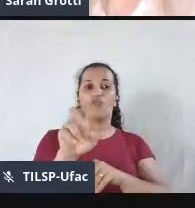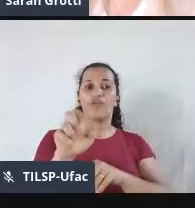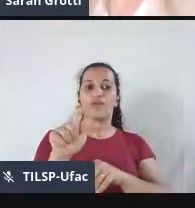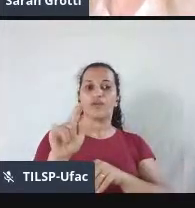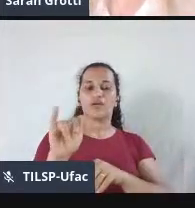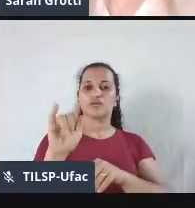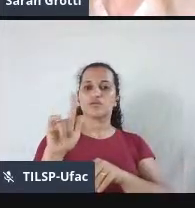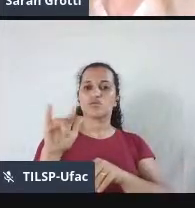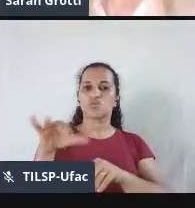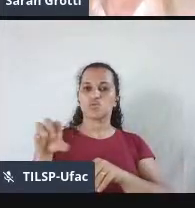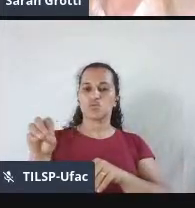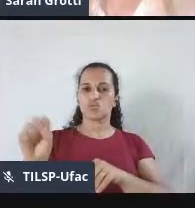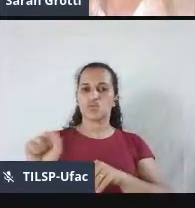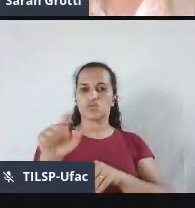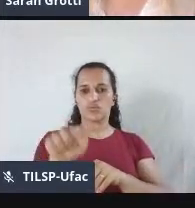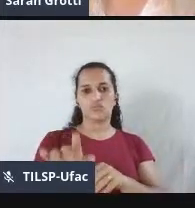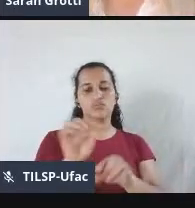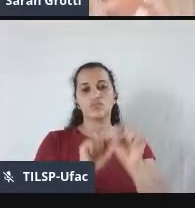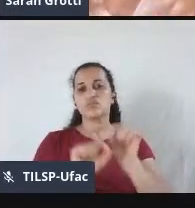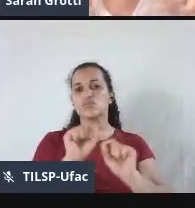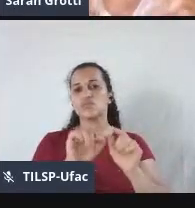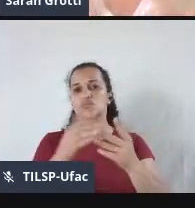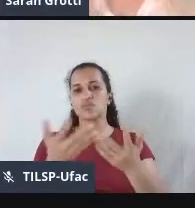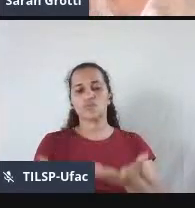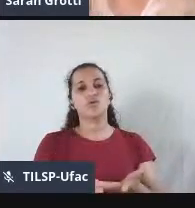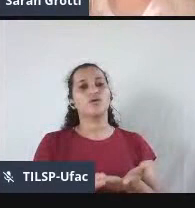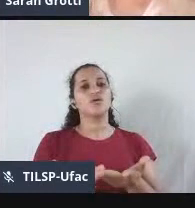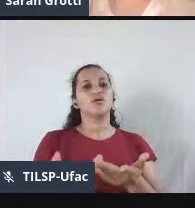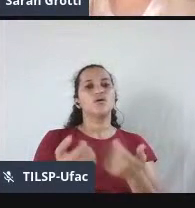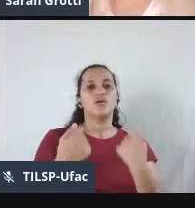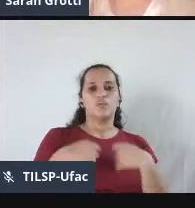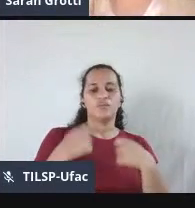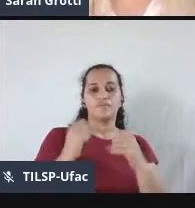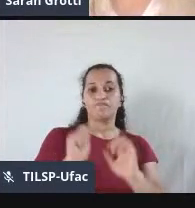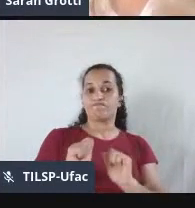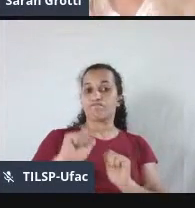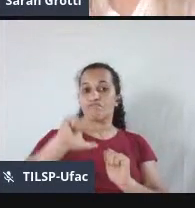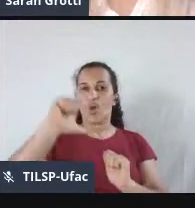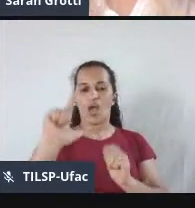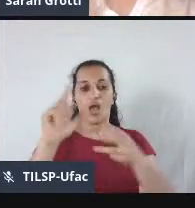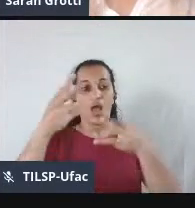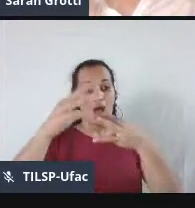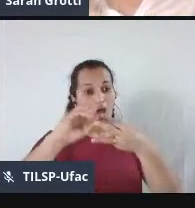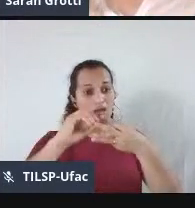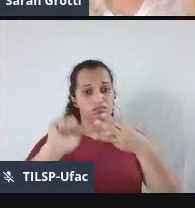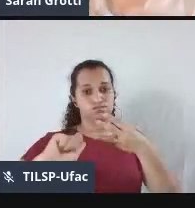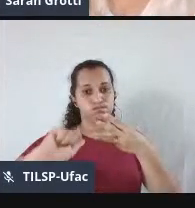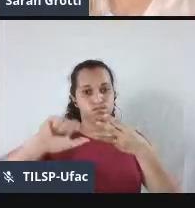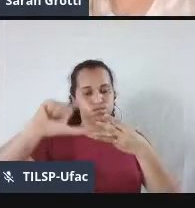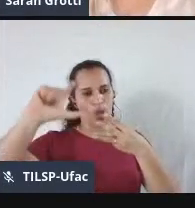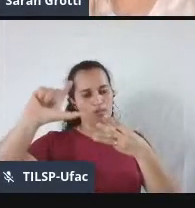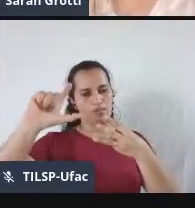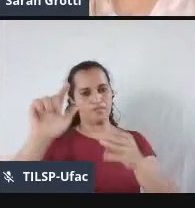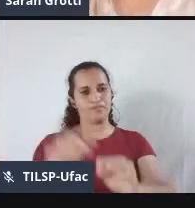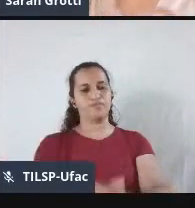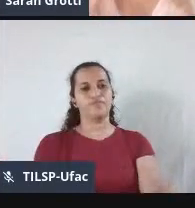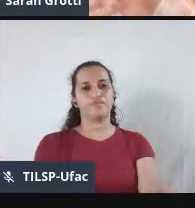concentrações elevadas de volume corpuscular médio, é o tamanho da célula. Então,